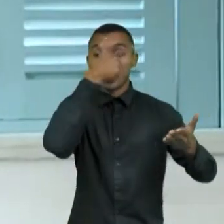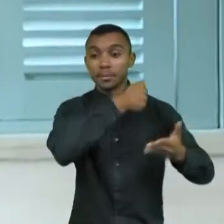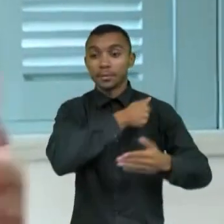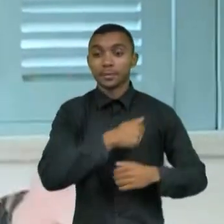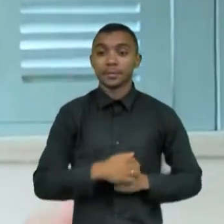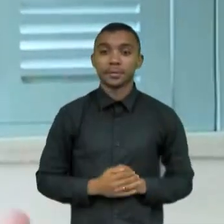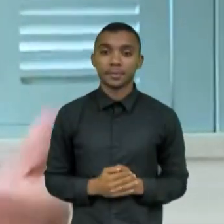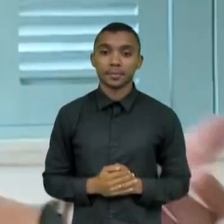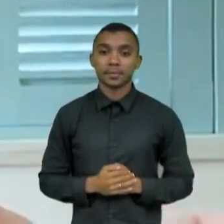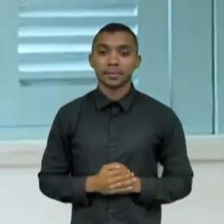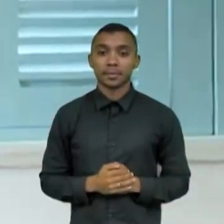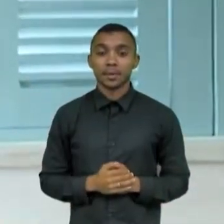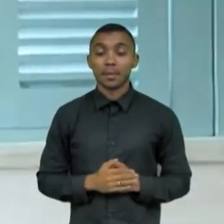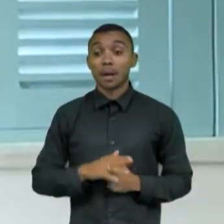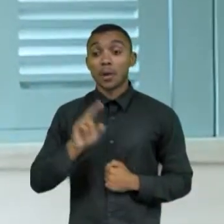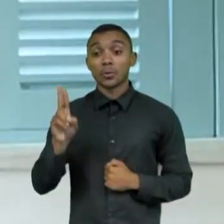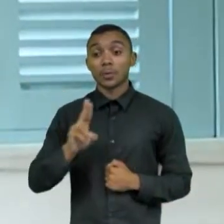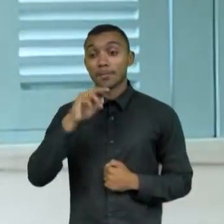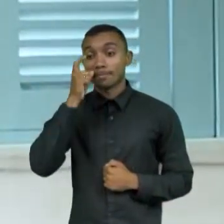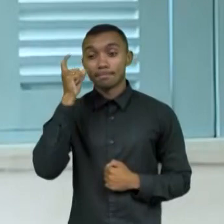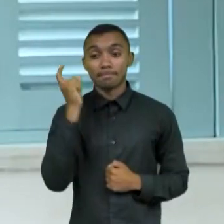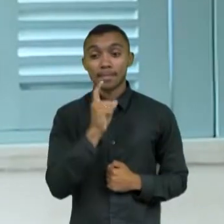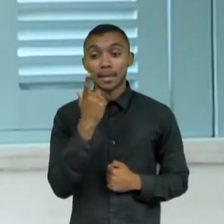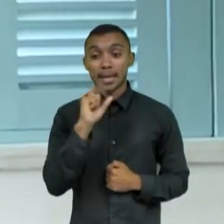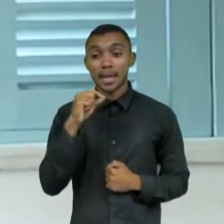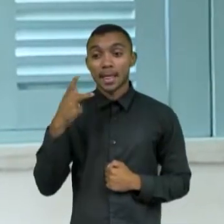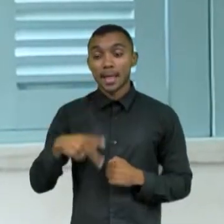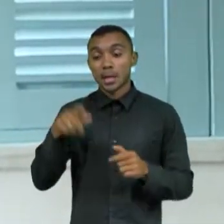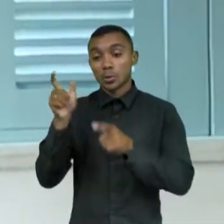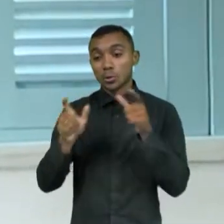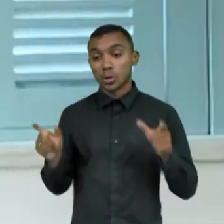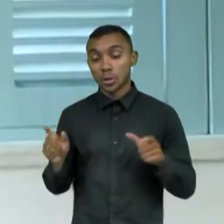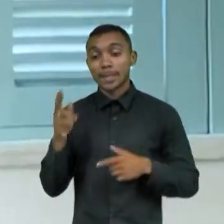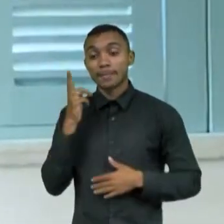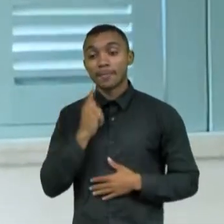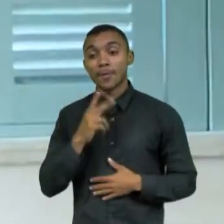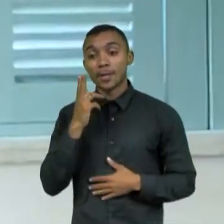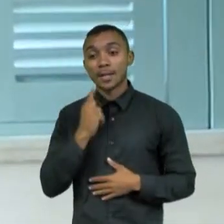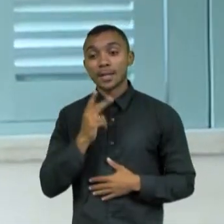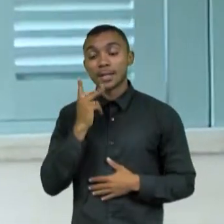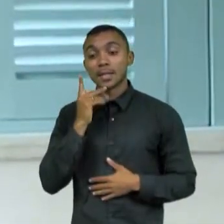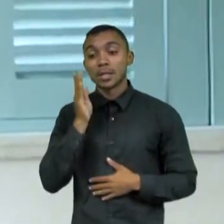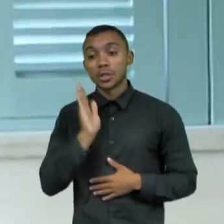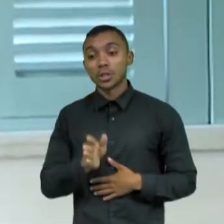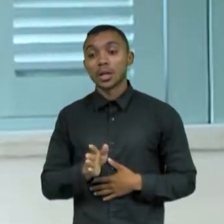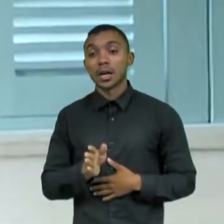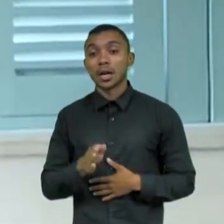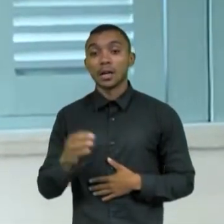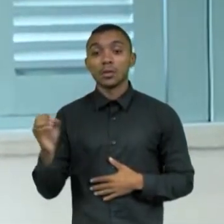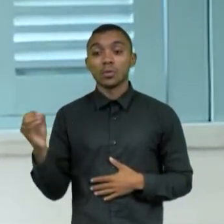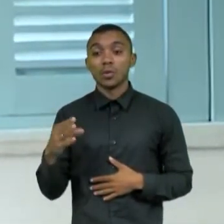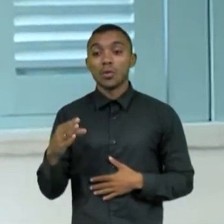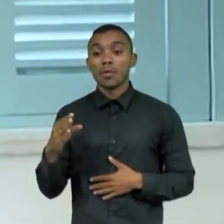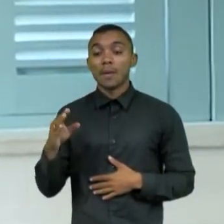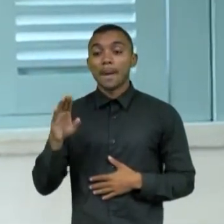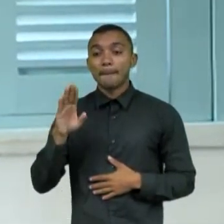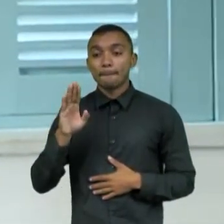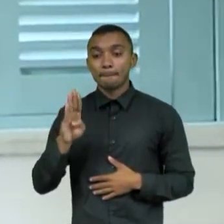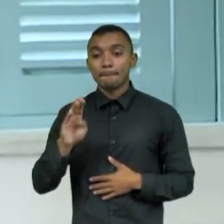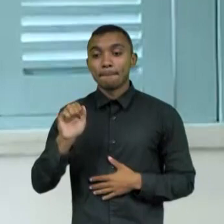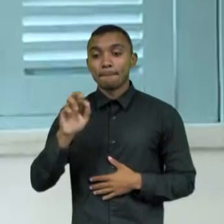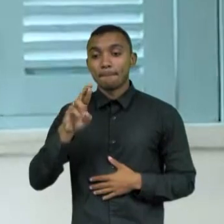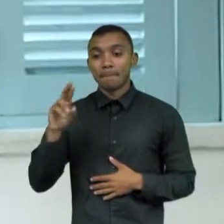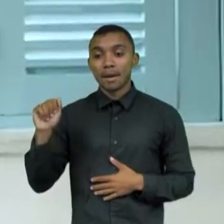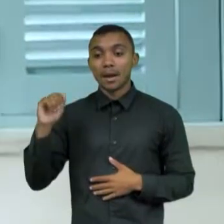mais usada e curtida pelo próprio fortalezense. Estamos concluindo a nova Barra do Ceará, com o projeto Beira Rio.